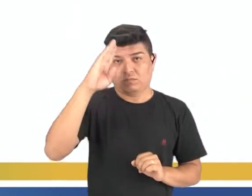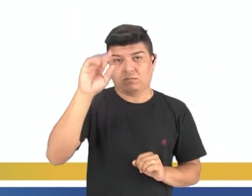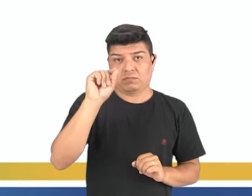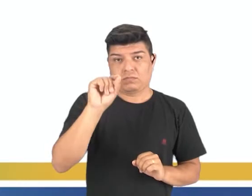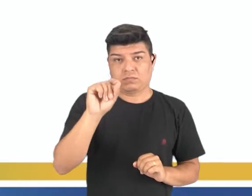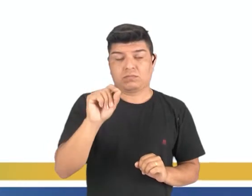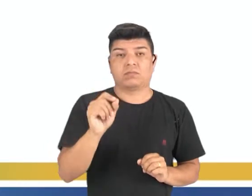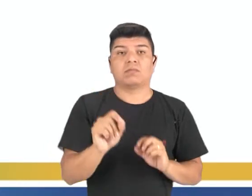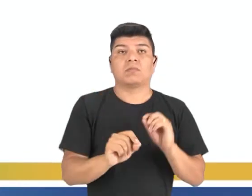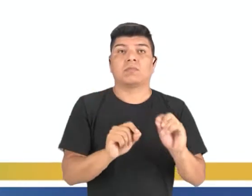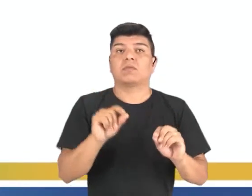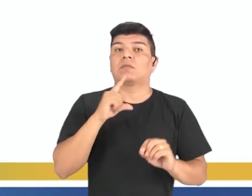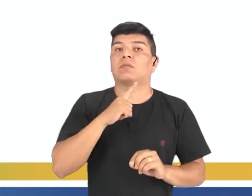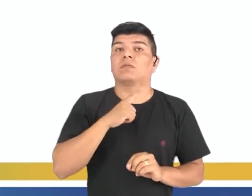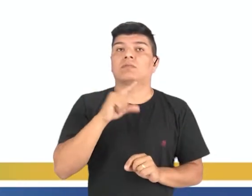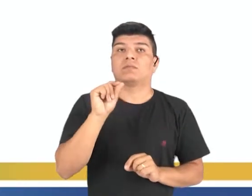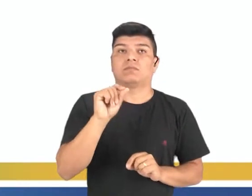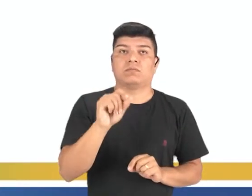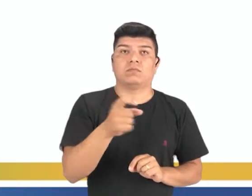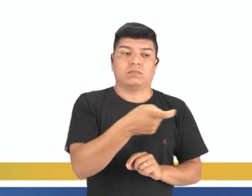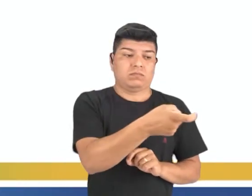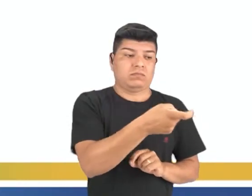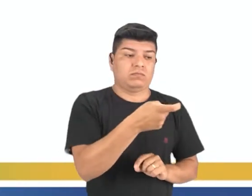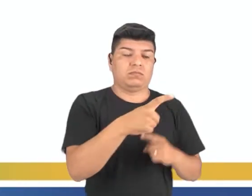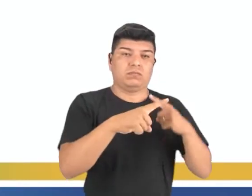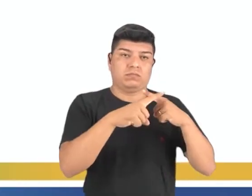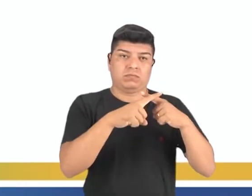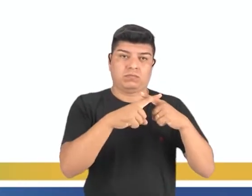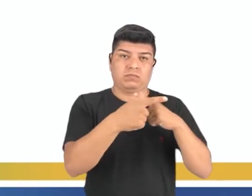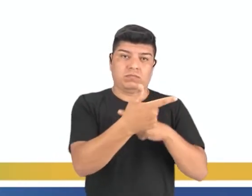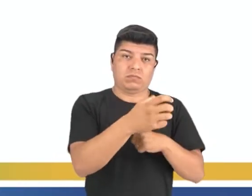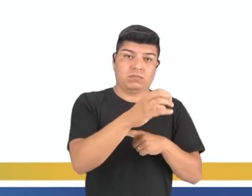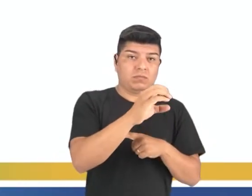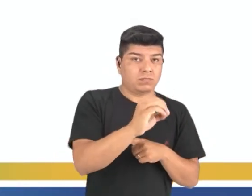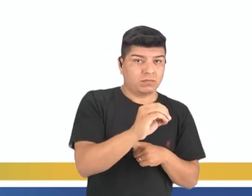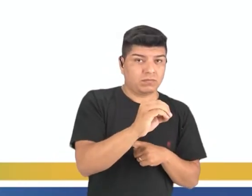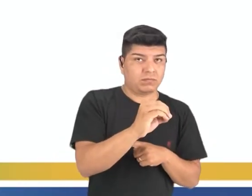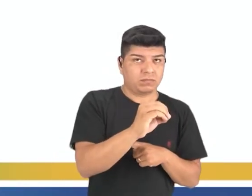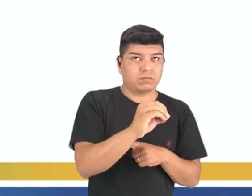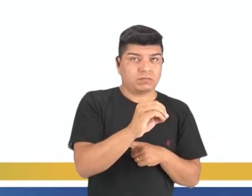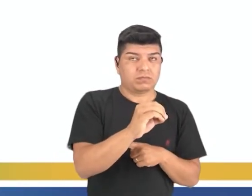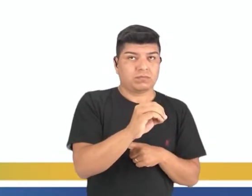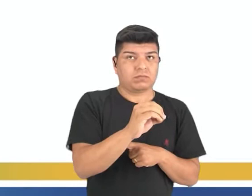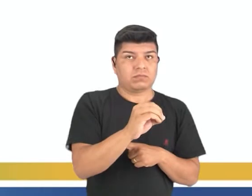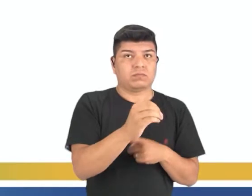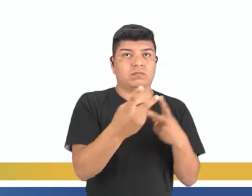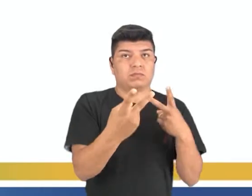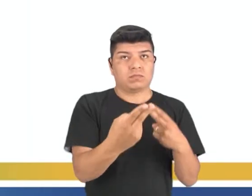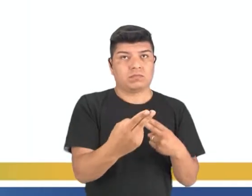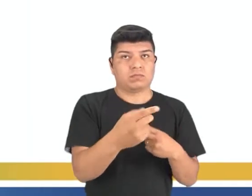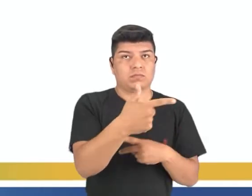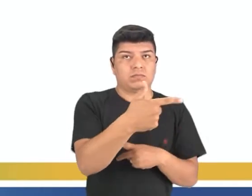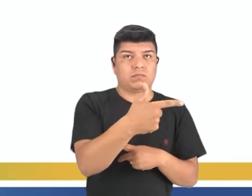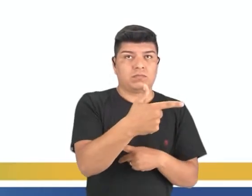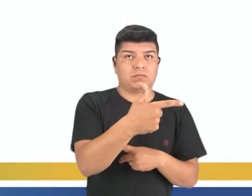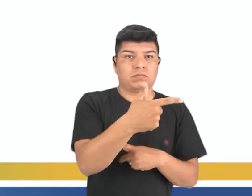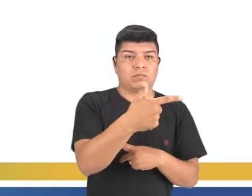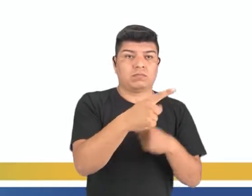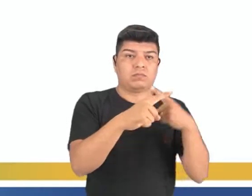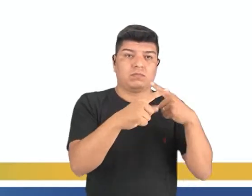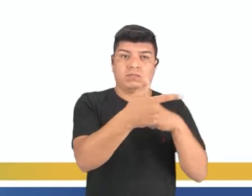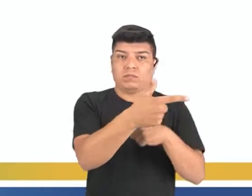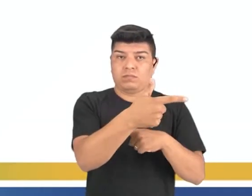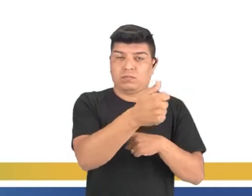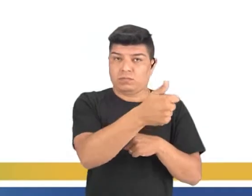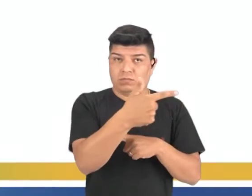fundamental das proporções, nós vamos ter x vezes 20, né, ou 20 vezes x, é igual a 12 vezes